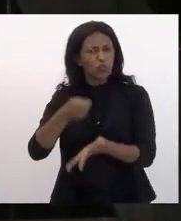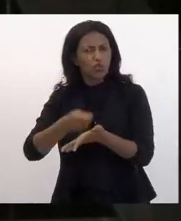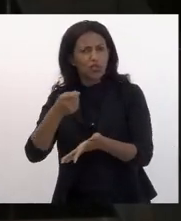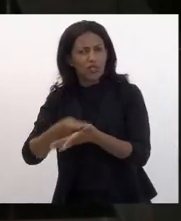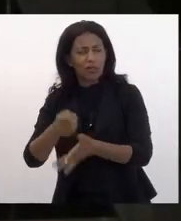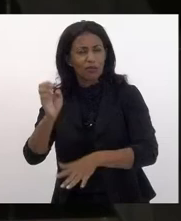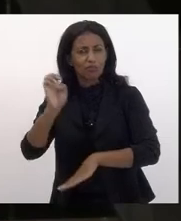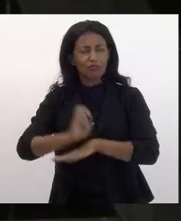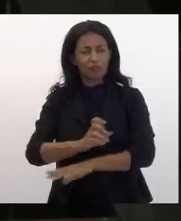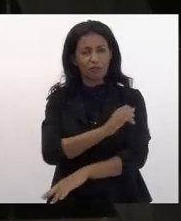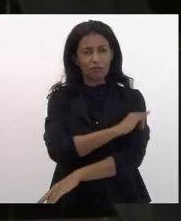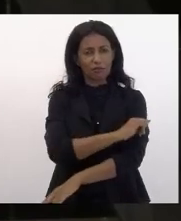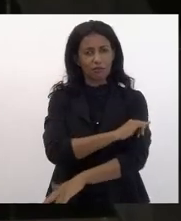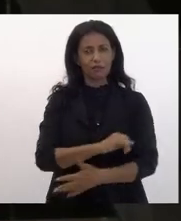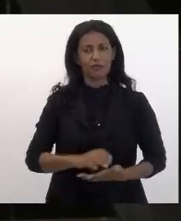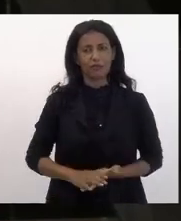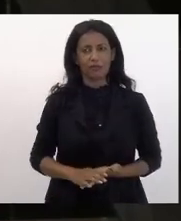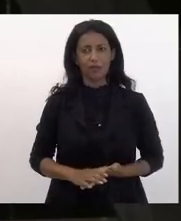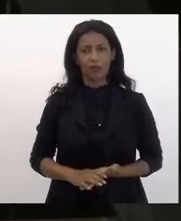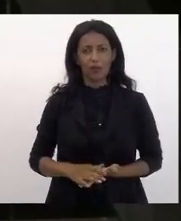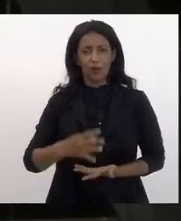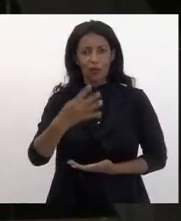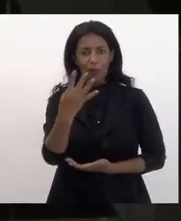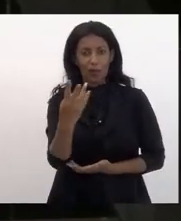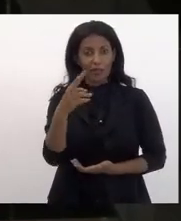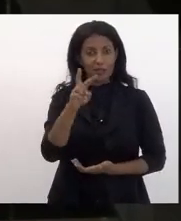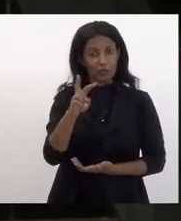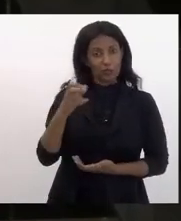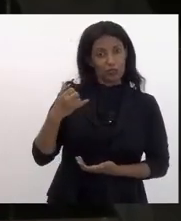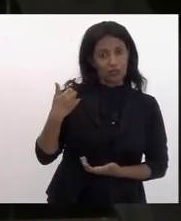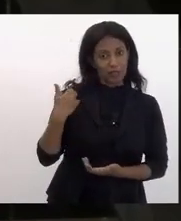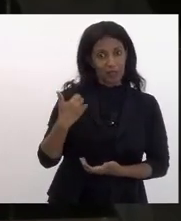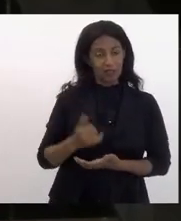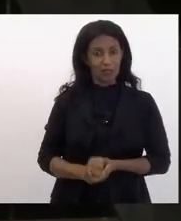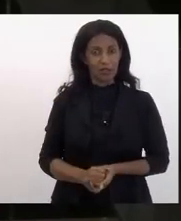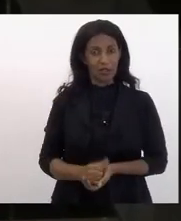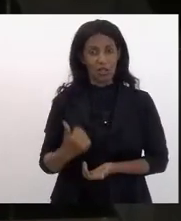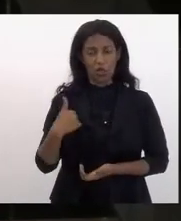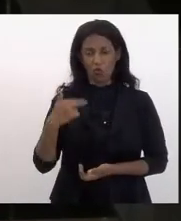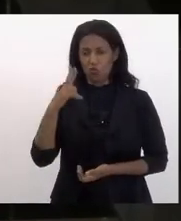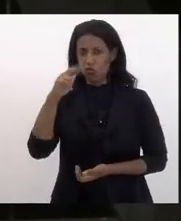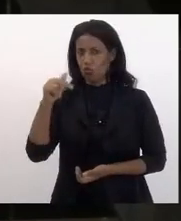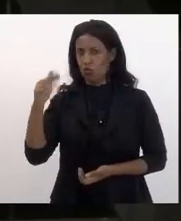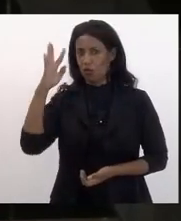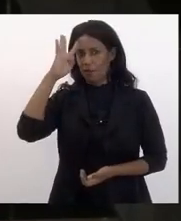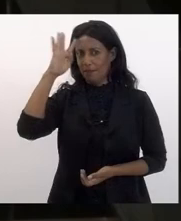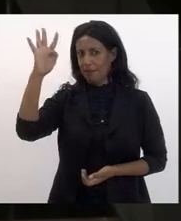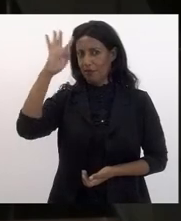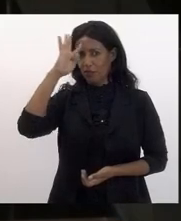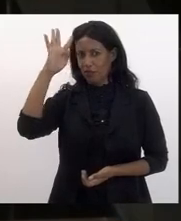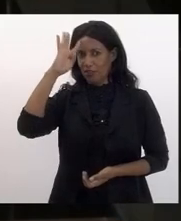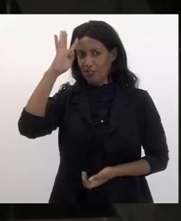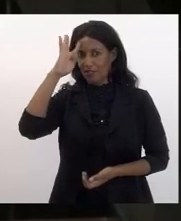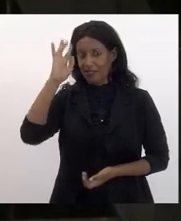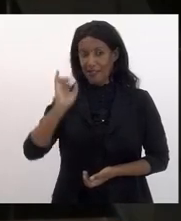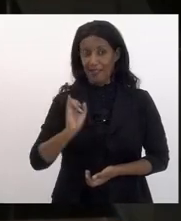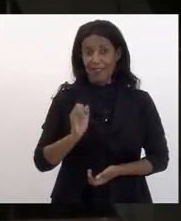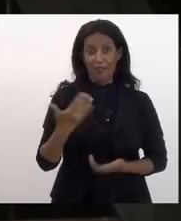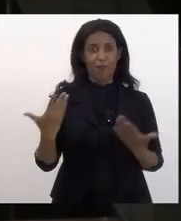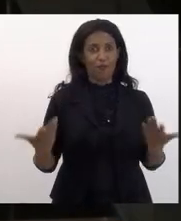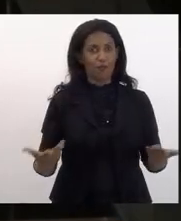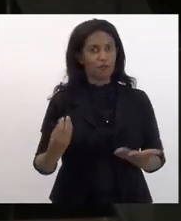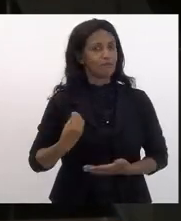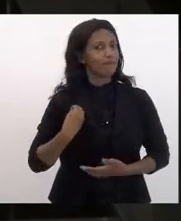Rio. Com 45 anos de idade, eu nunca imaginei que fosse